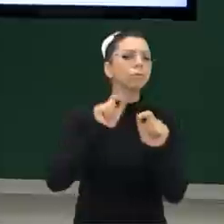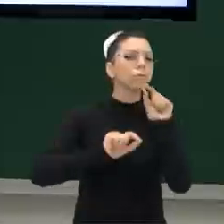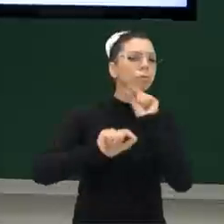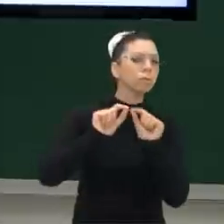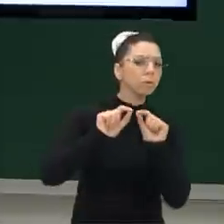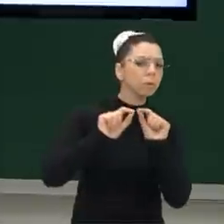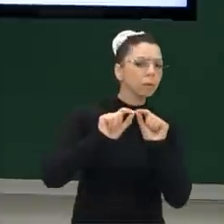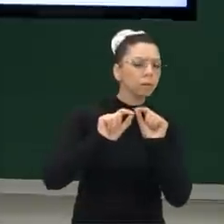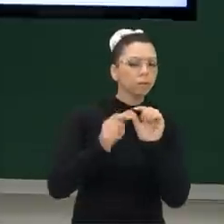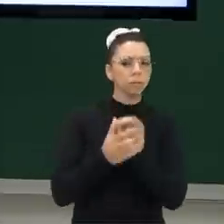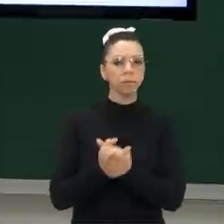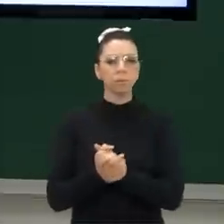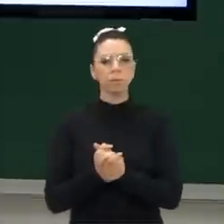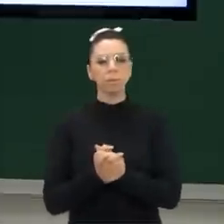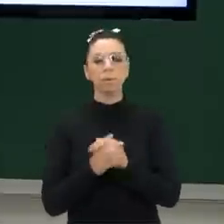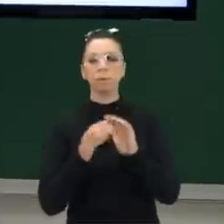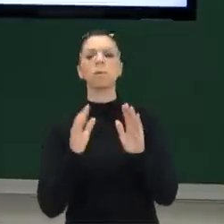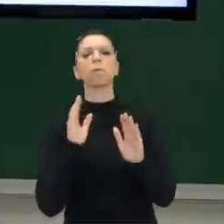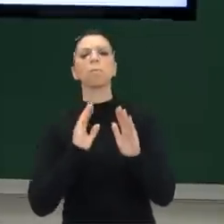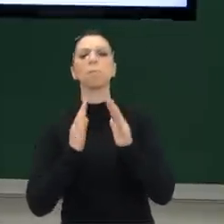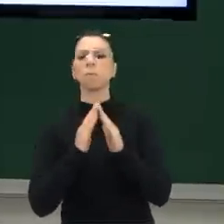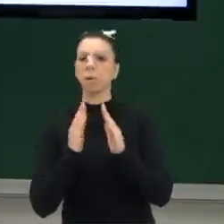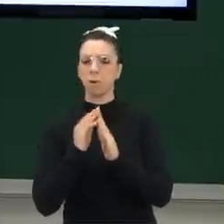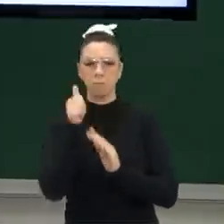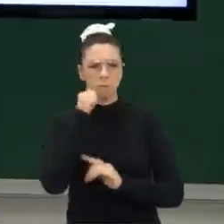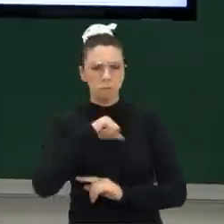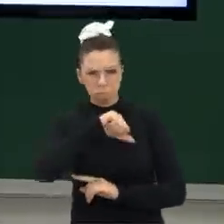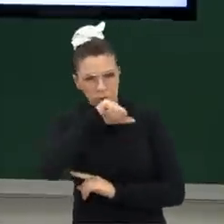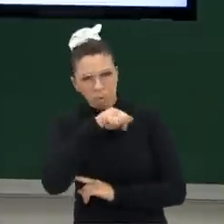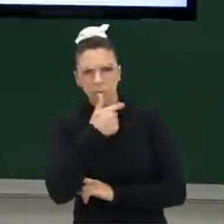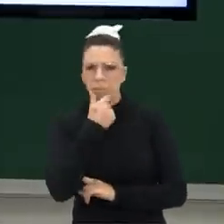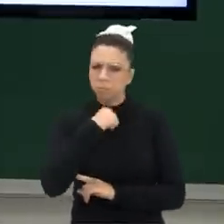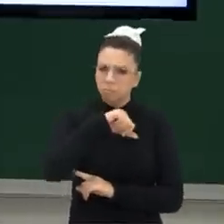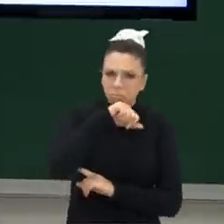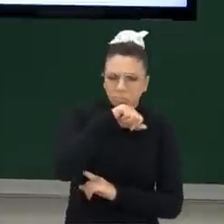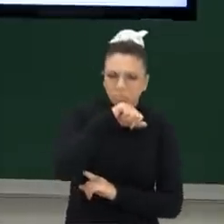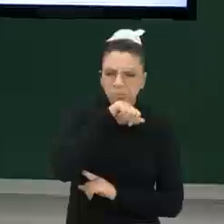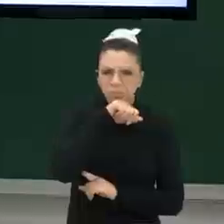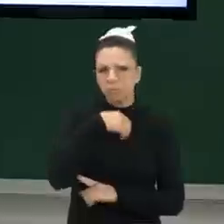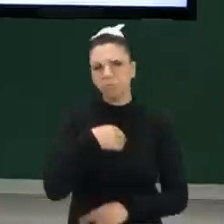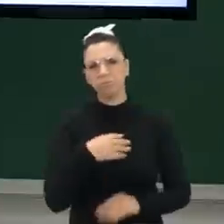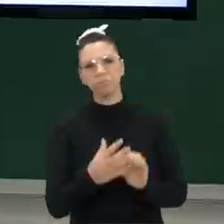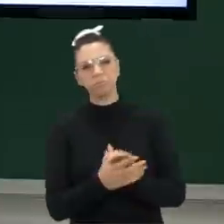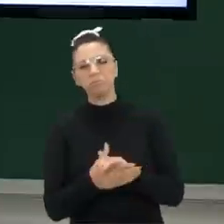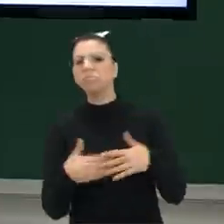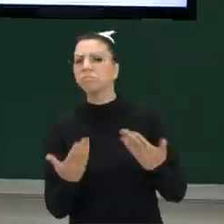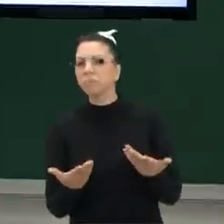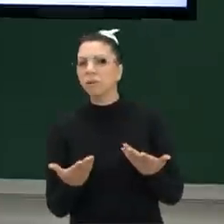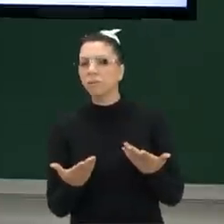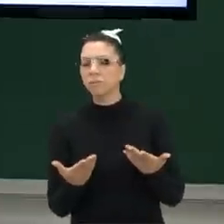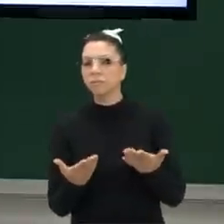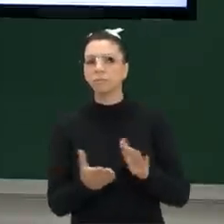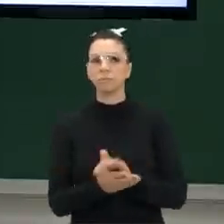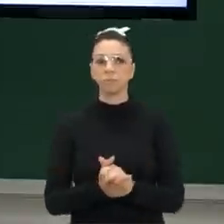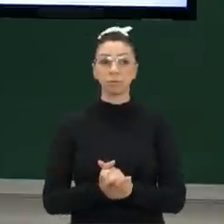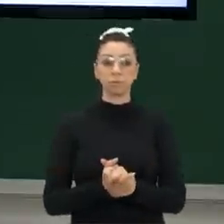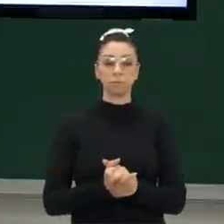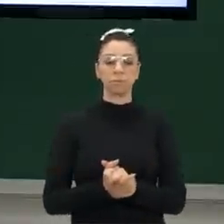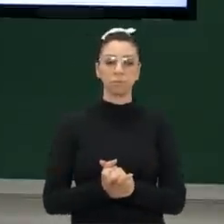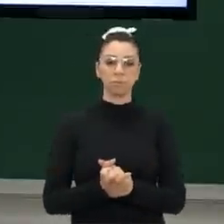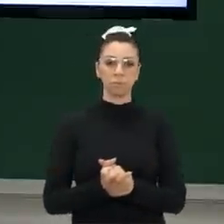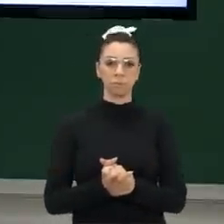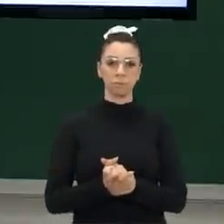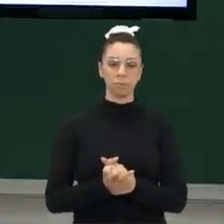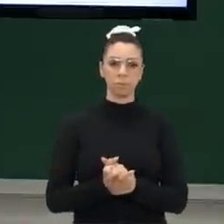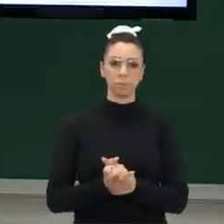mother, sister? Não, né? Lá no finalzinho do texto, veio uma palavrinha nova. Ela disse,